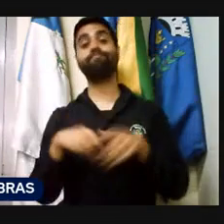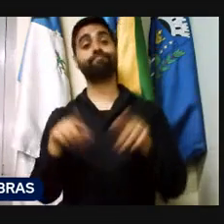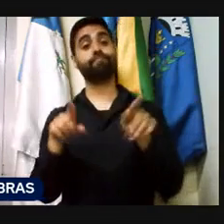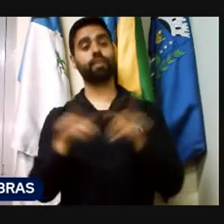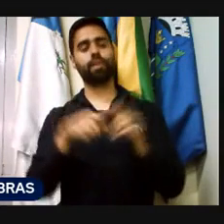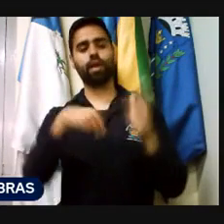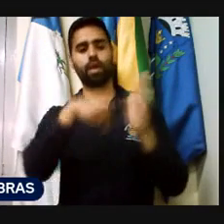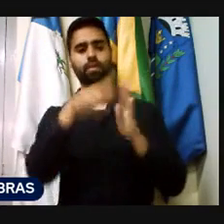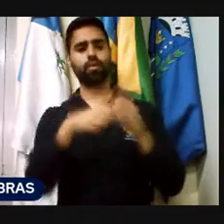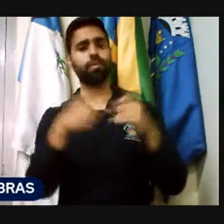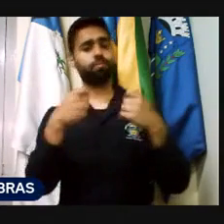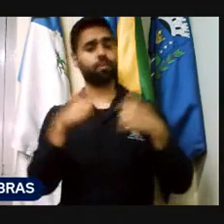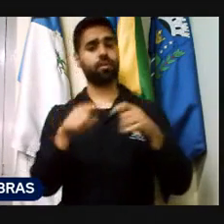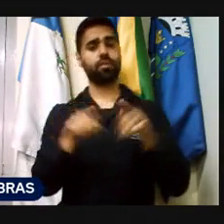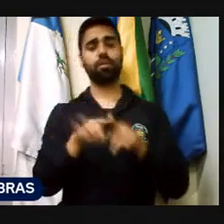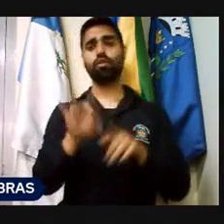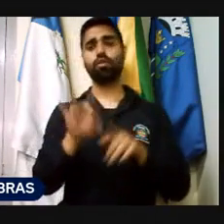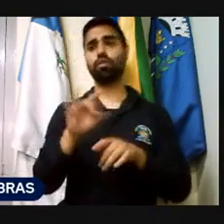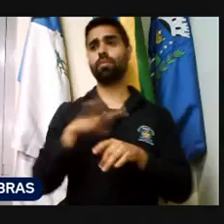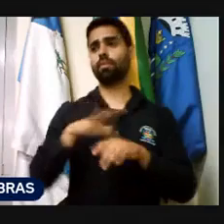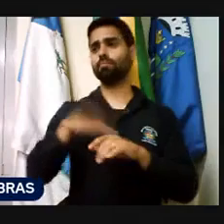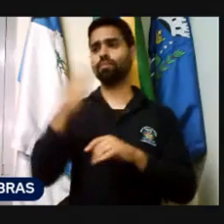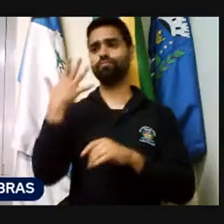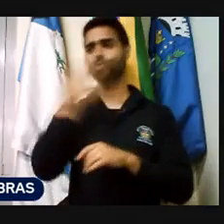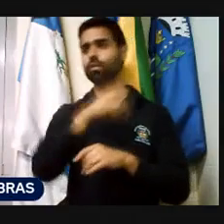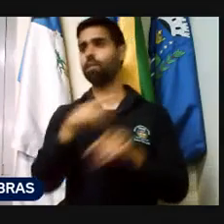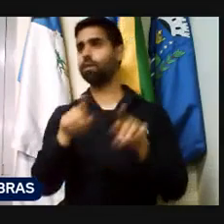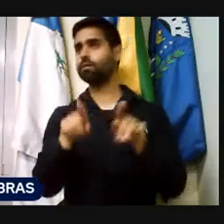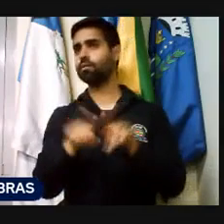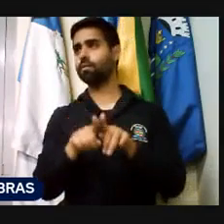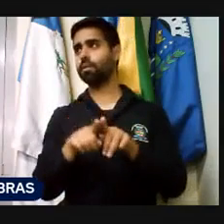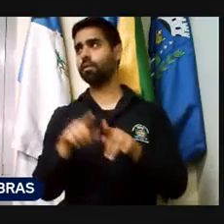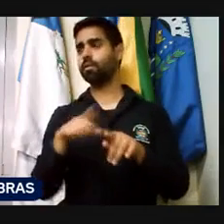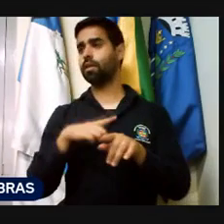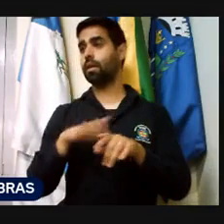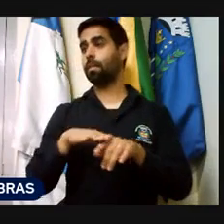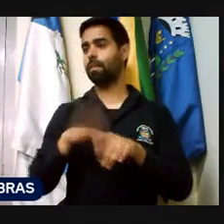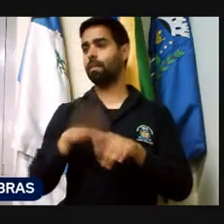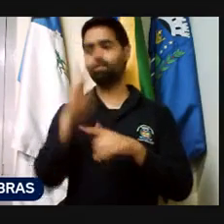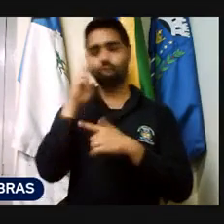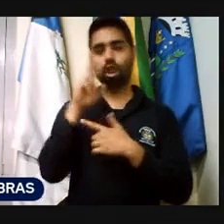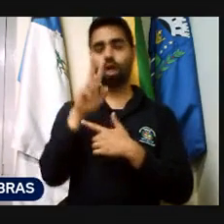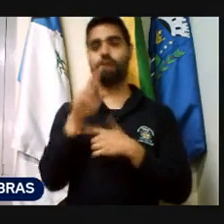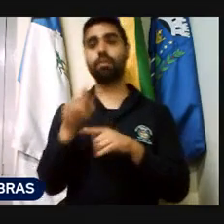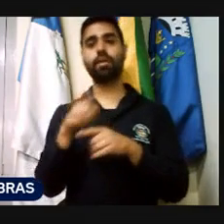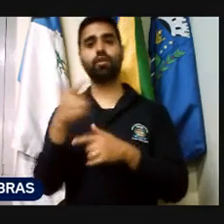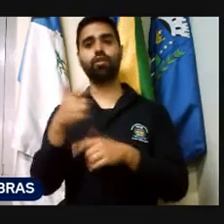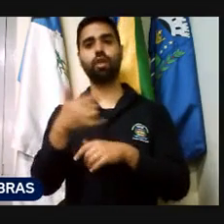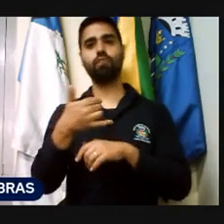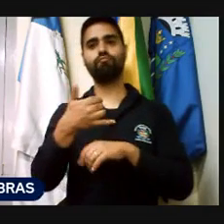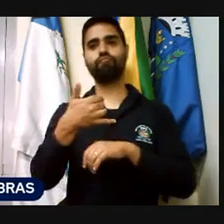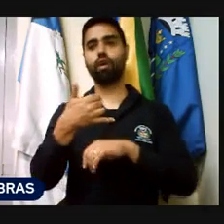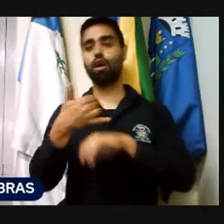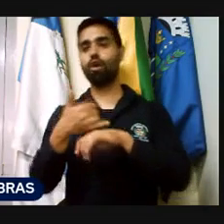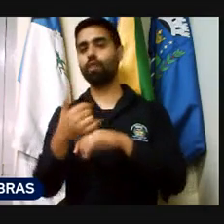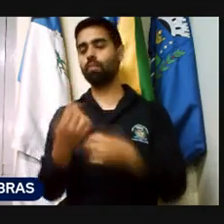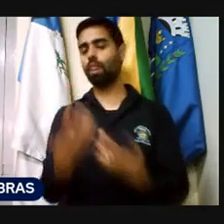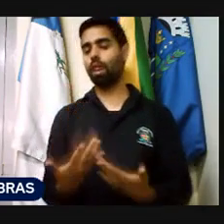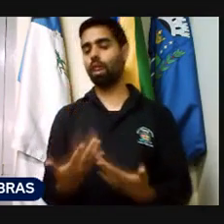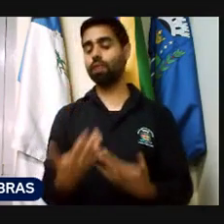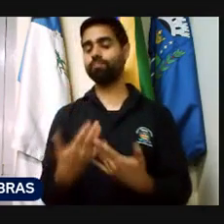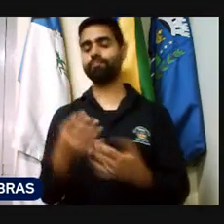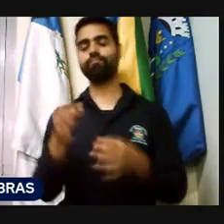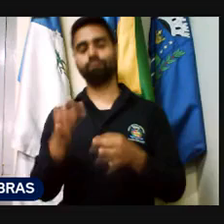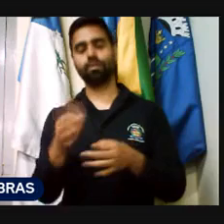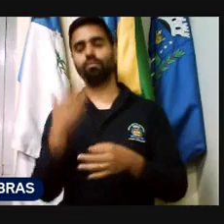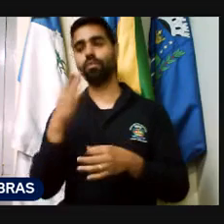pintura é necessária, não só para compor o visual, mas também para dar maior durabilidade ao metal, evitando ferrugens. Na certeza que seremos atendidos